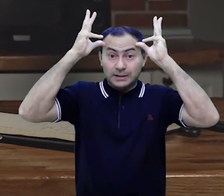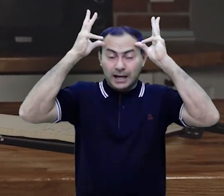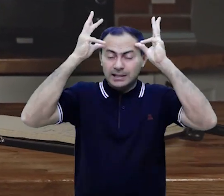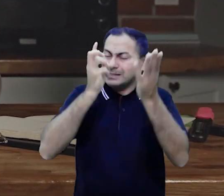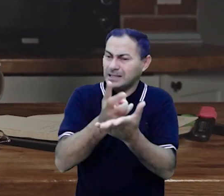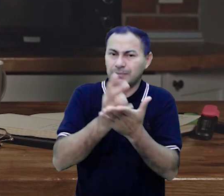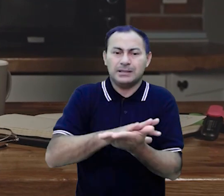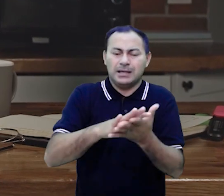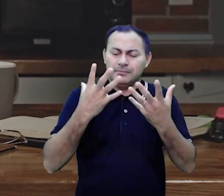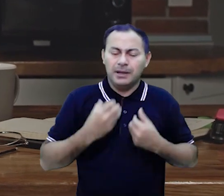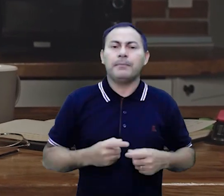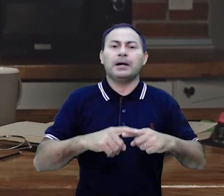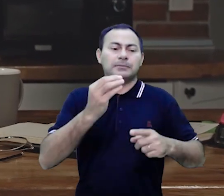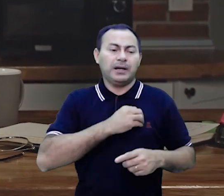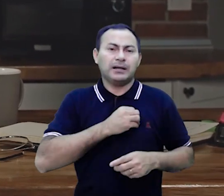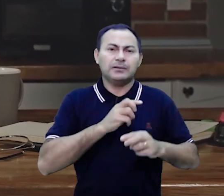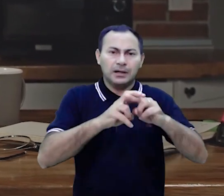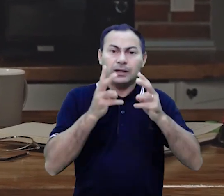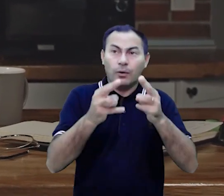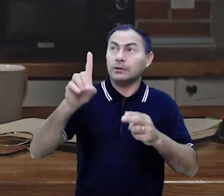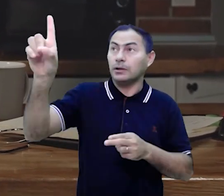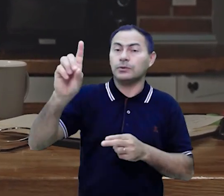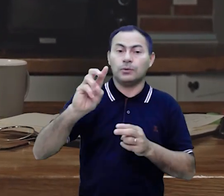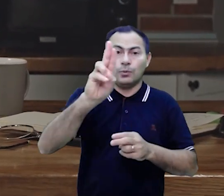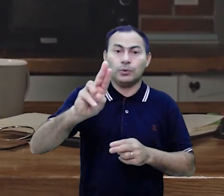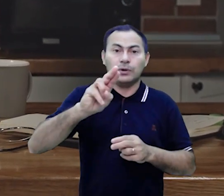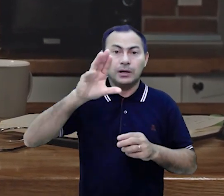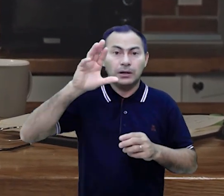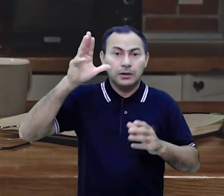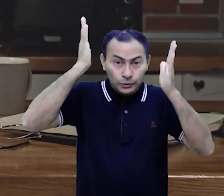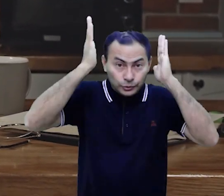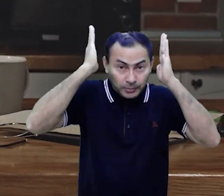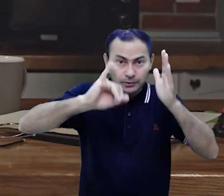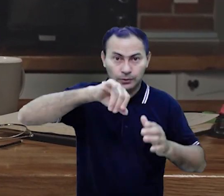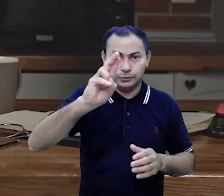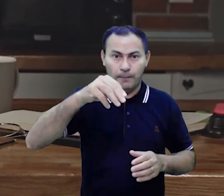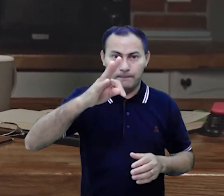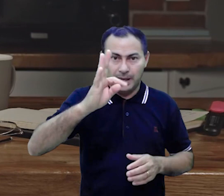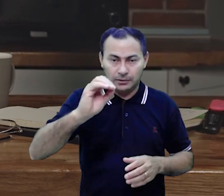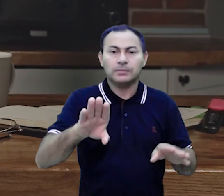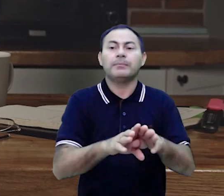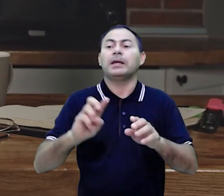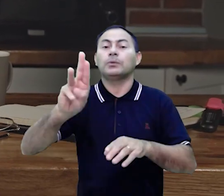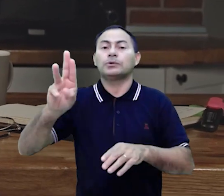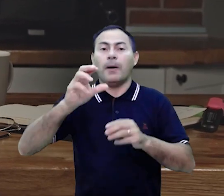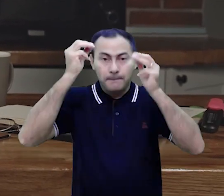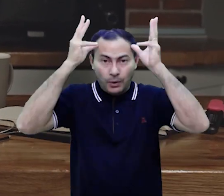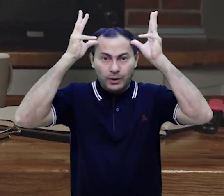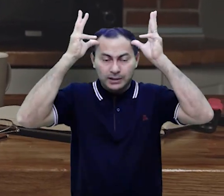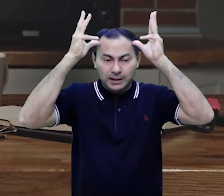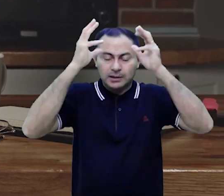seu esgotamento e o seu pecado. Percebi que, assim como Deus usou aquele jumentinho, também usou Moisés, porque